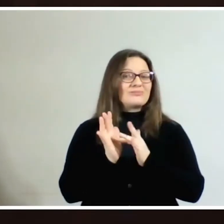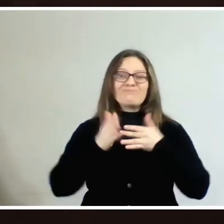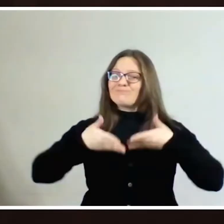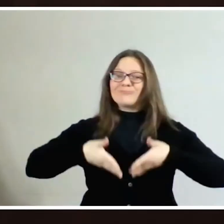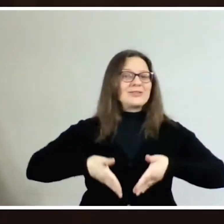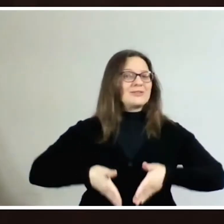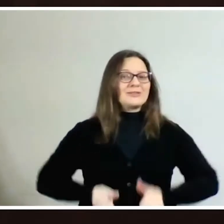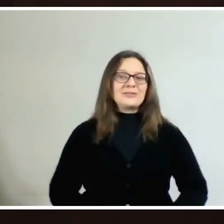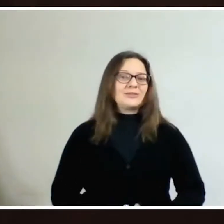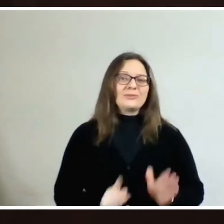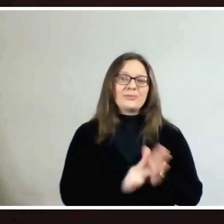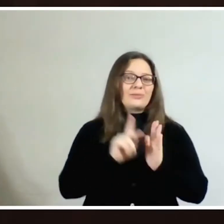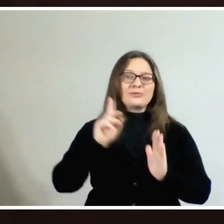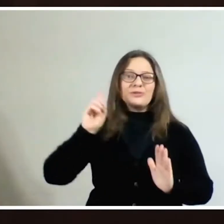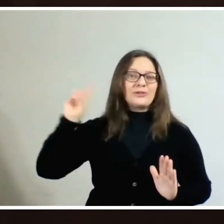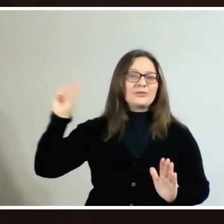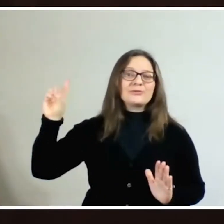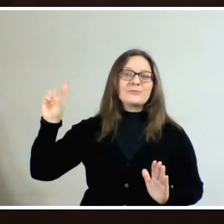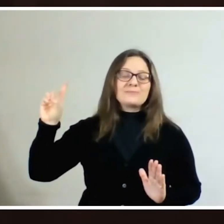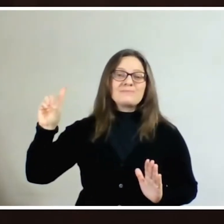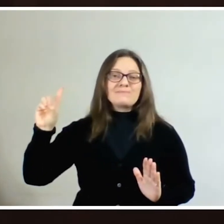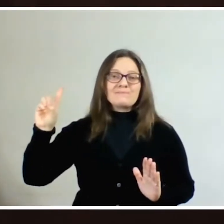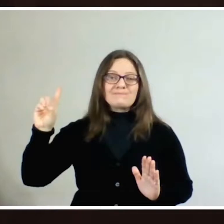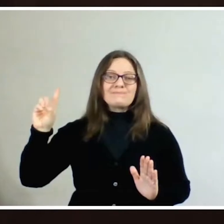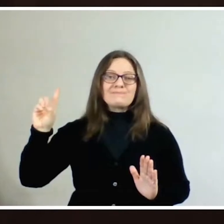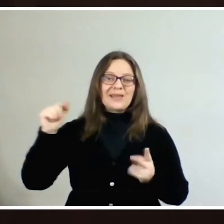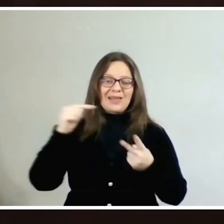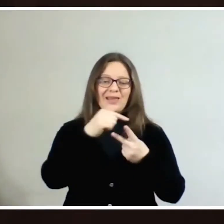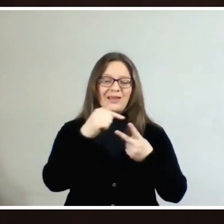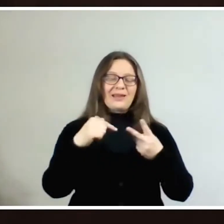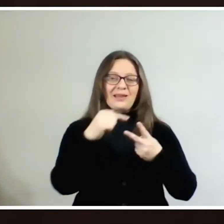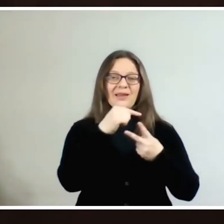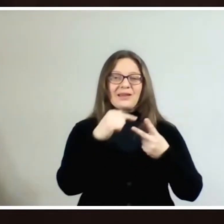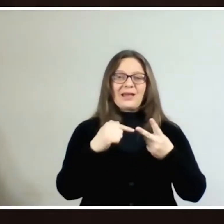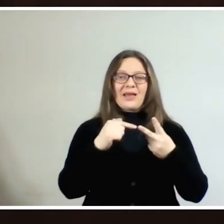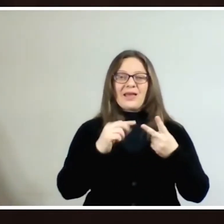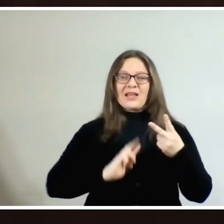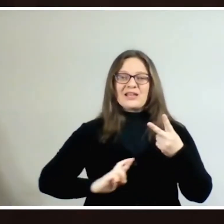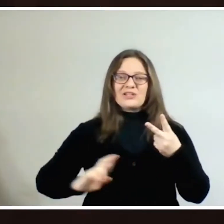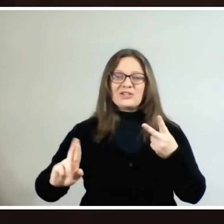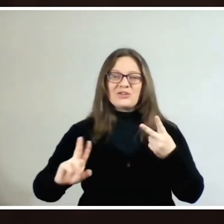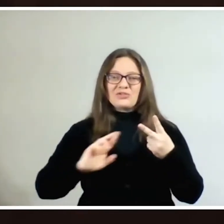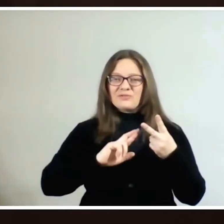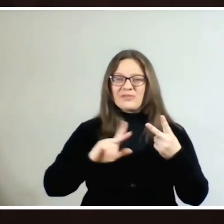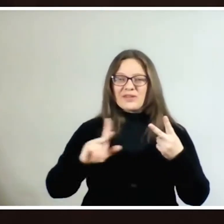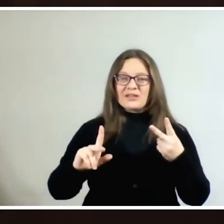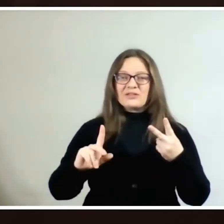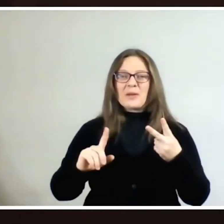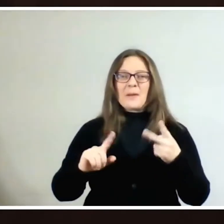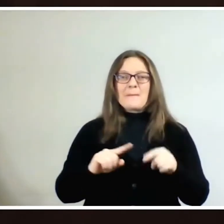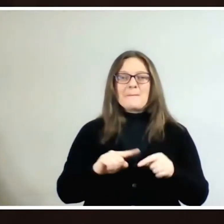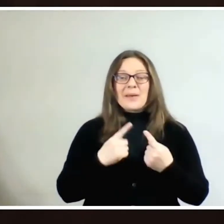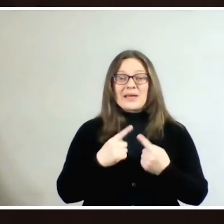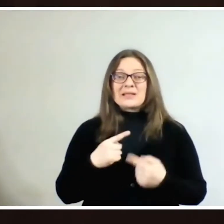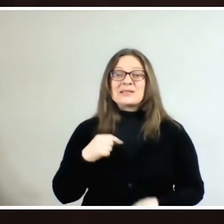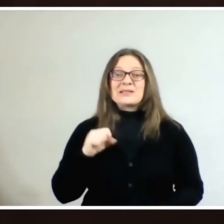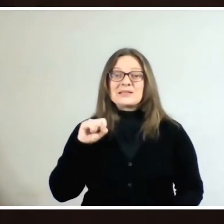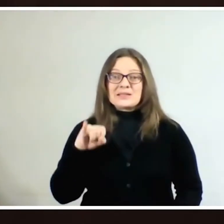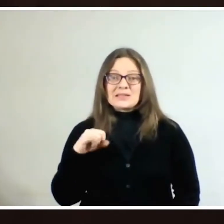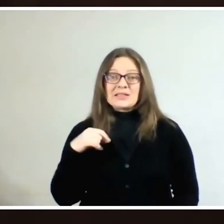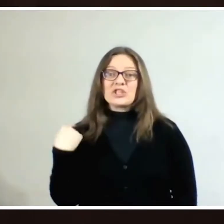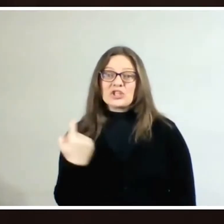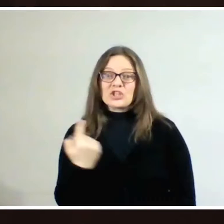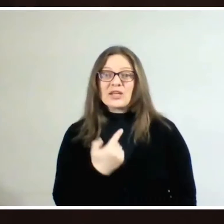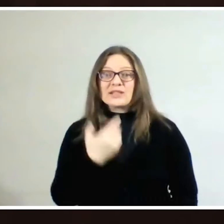o homem Jesus é o Cristo, Deus encarnado, nasceu de Deus e tornou-se filho de Deus. Isso está em